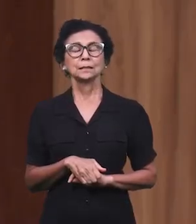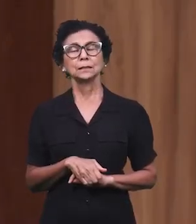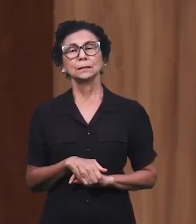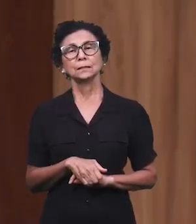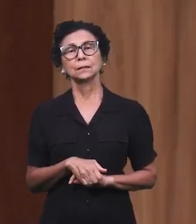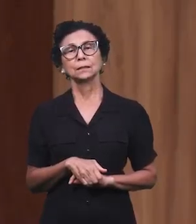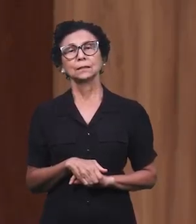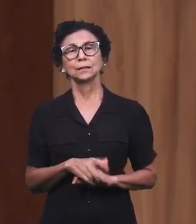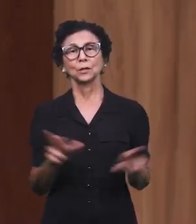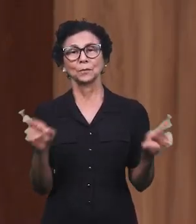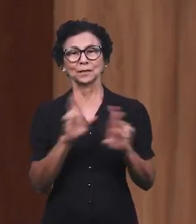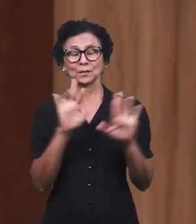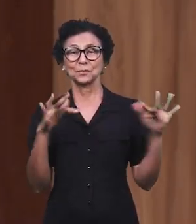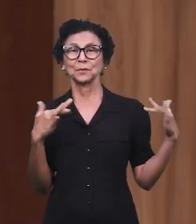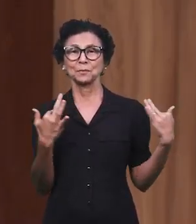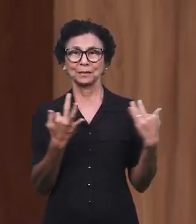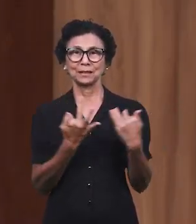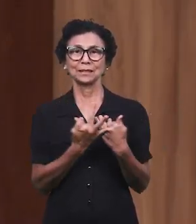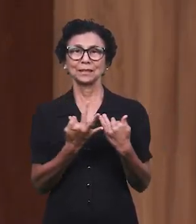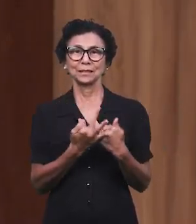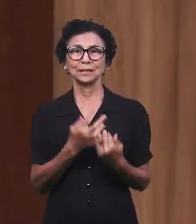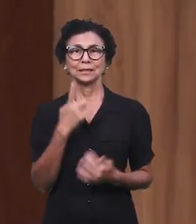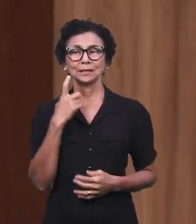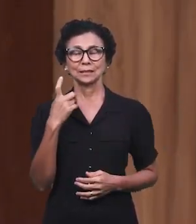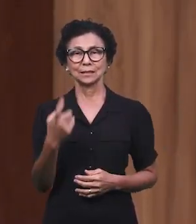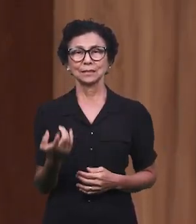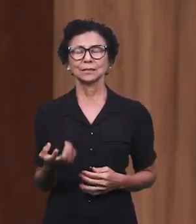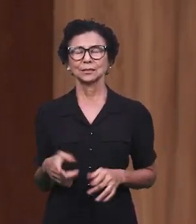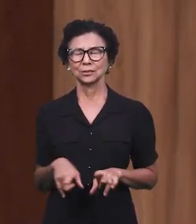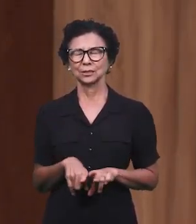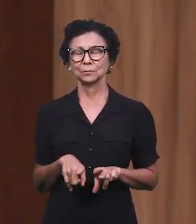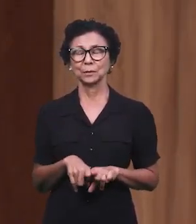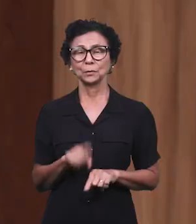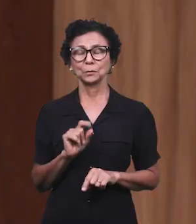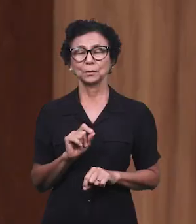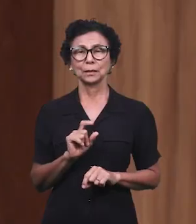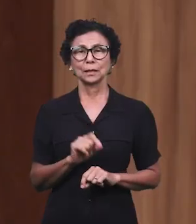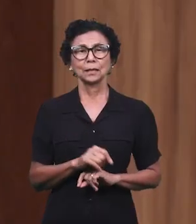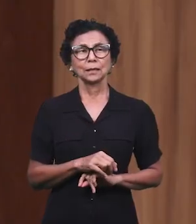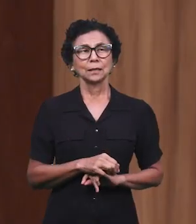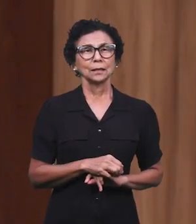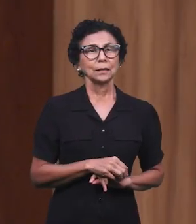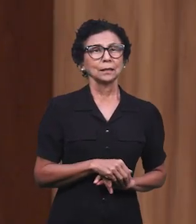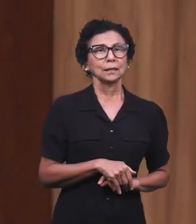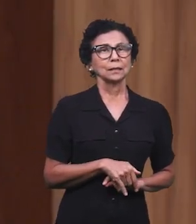como é interessante, e a gente vê muito como pastor, problema de,